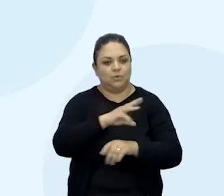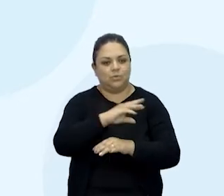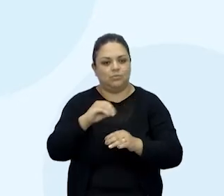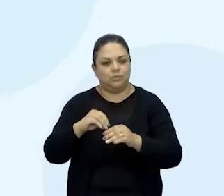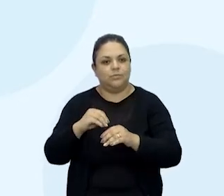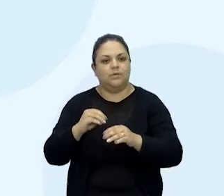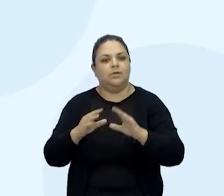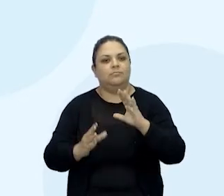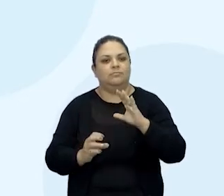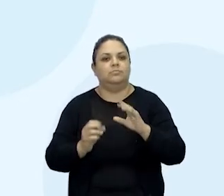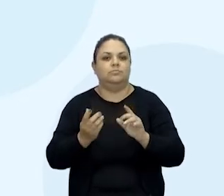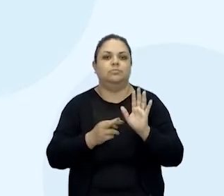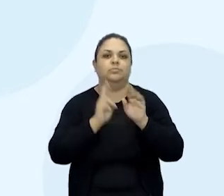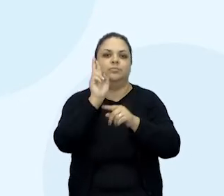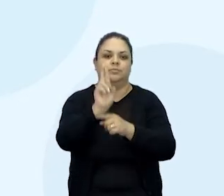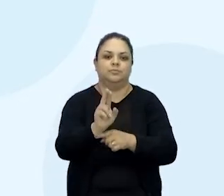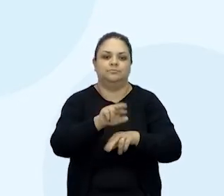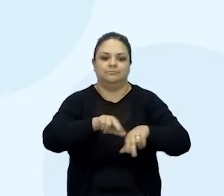para a sua